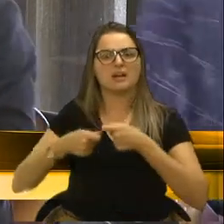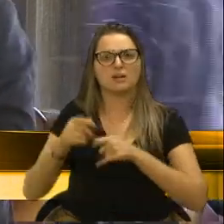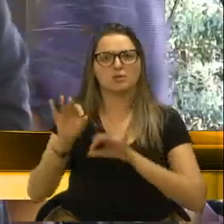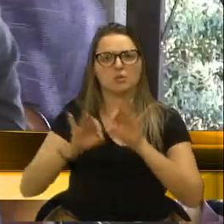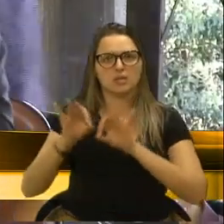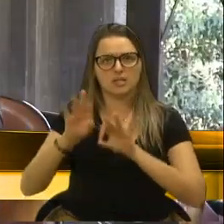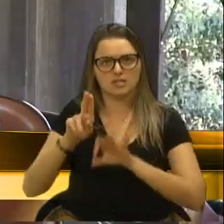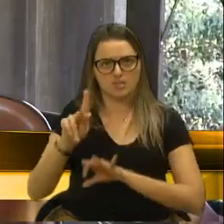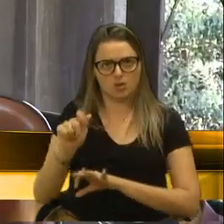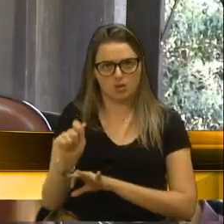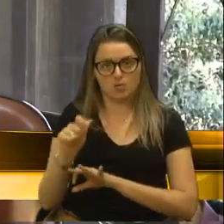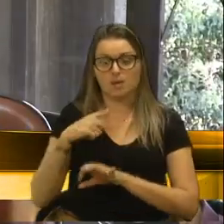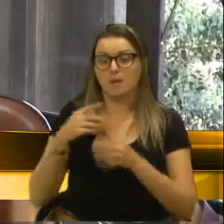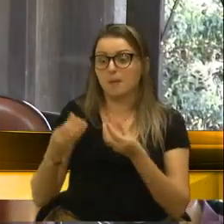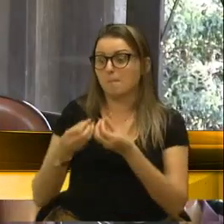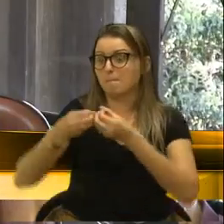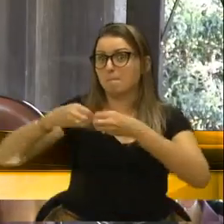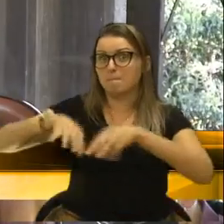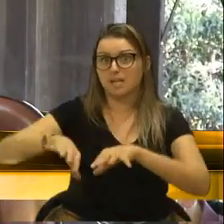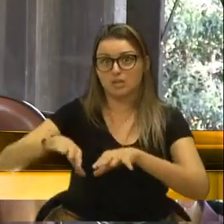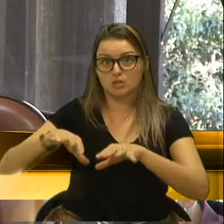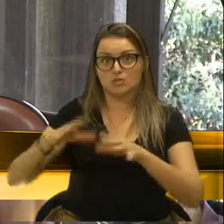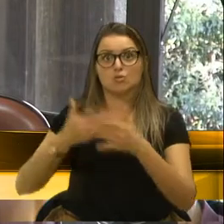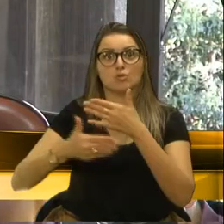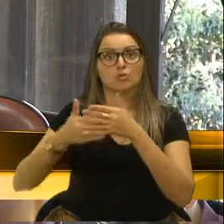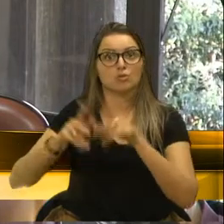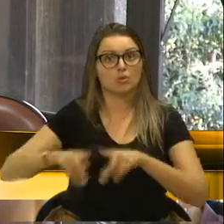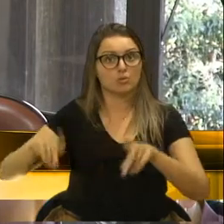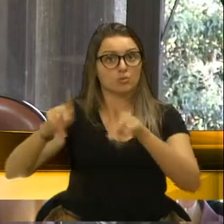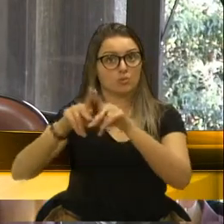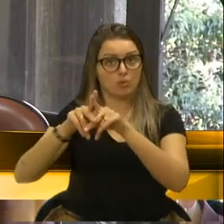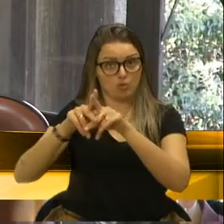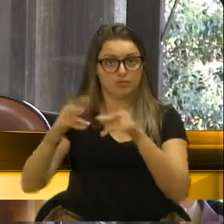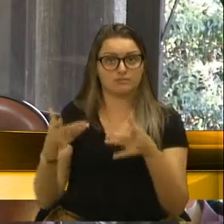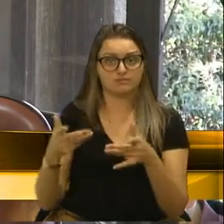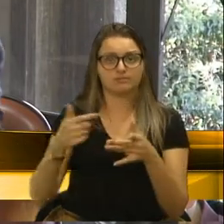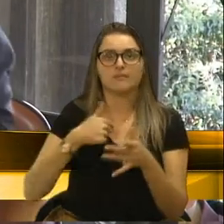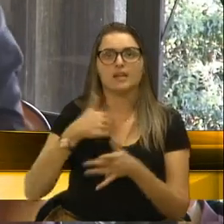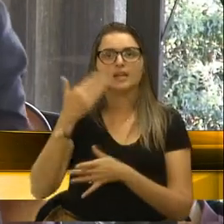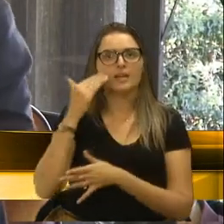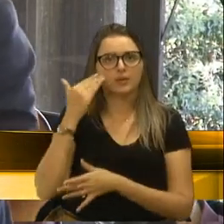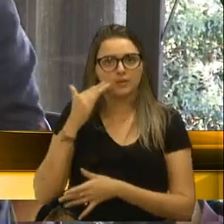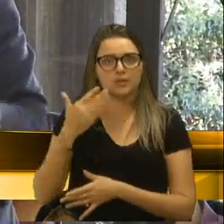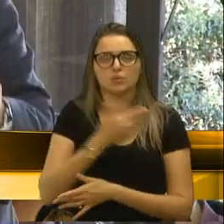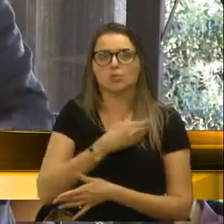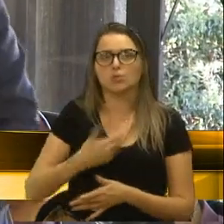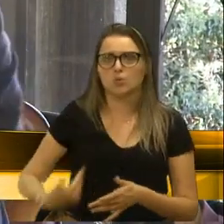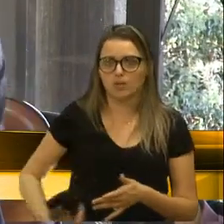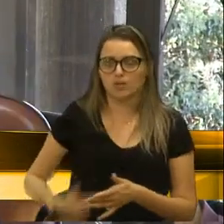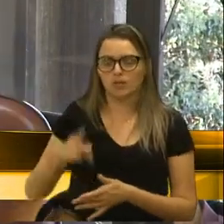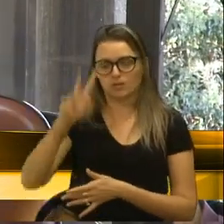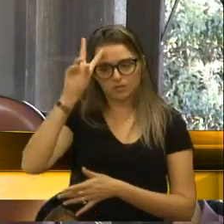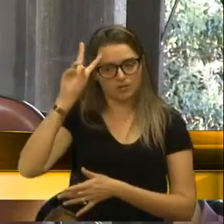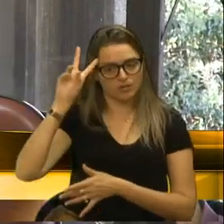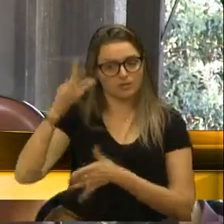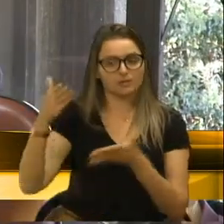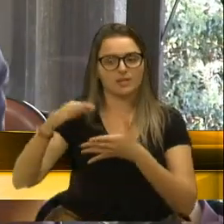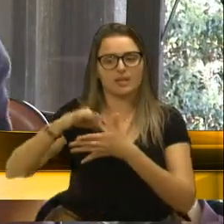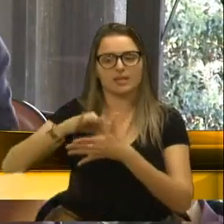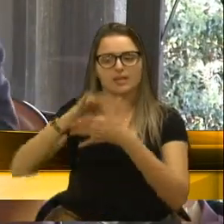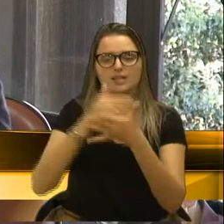Na verdade, foi prejudicial, inclusive, à população. Então, eu entendo que o governo, o vereador Ues, Vossa Excelência, que é líder, né,